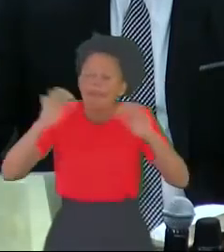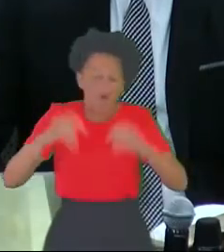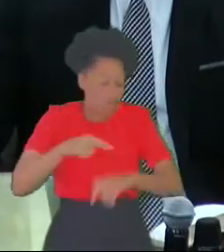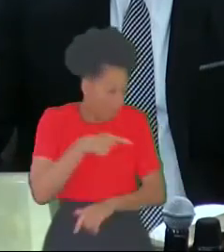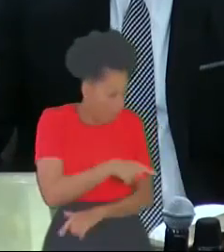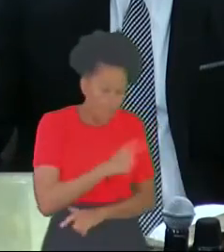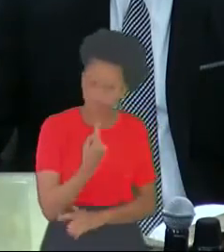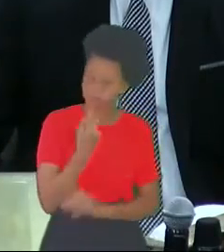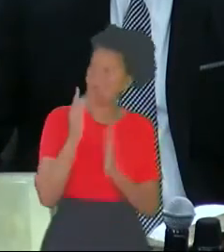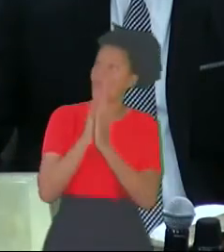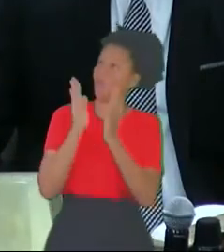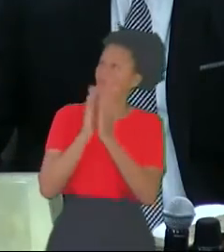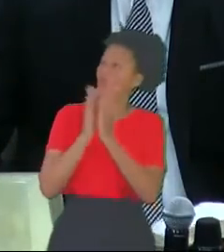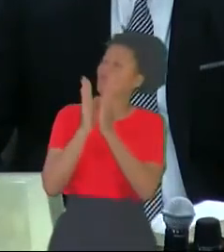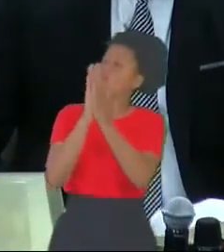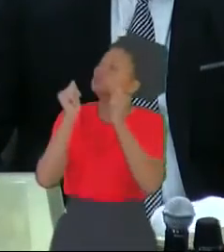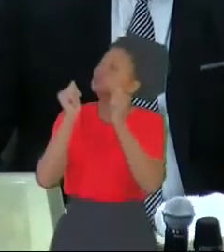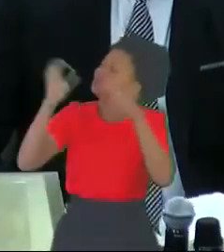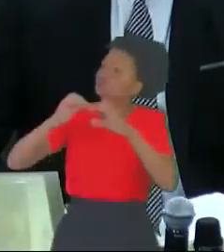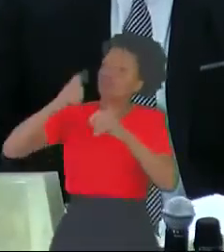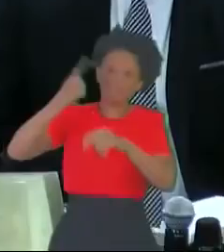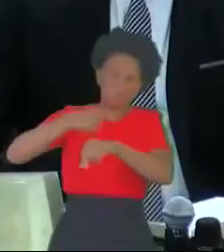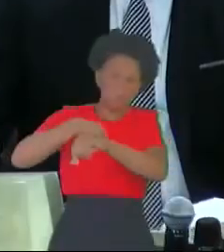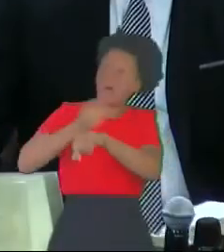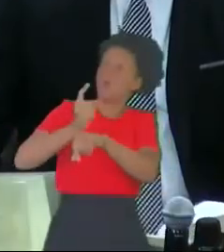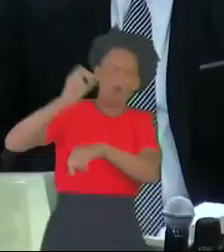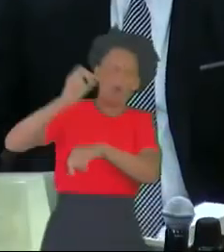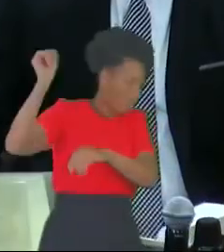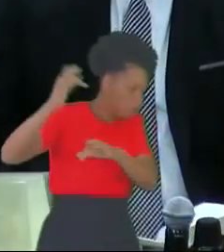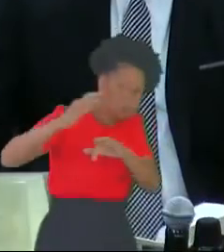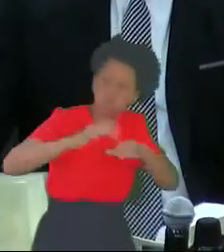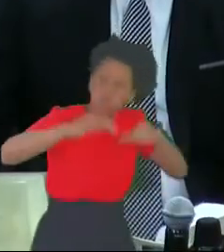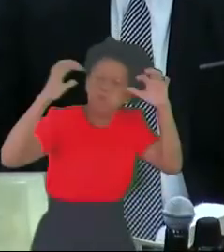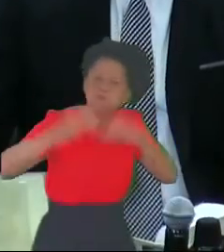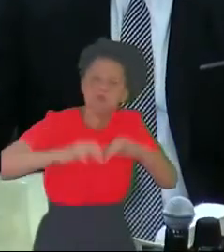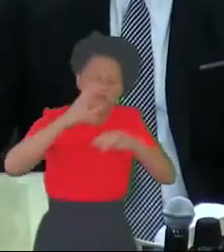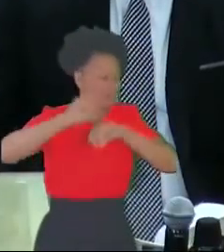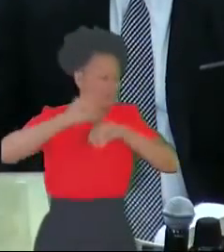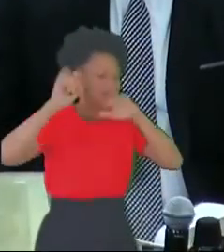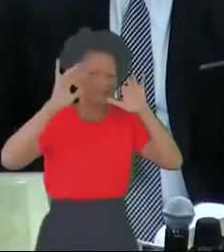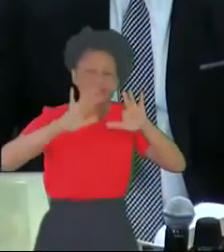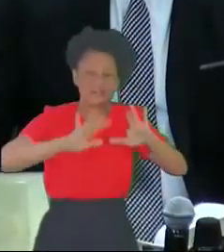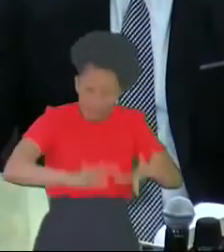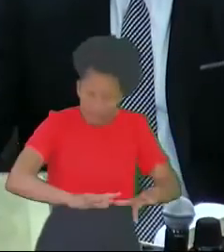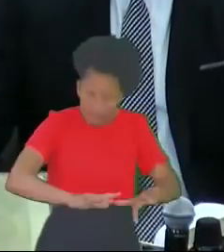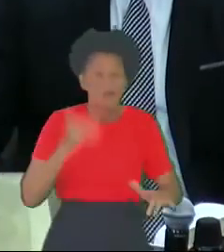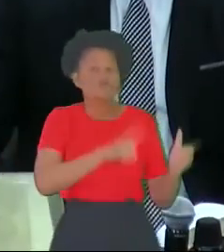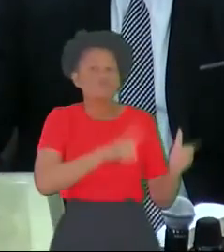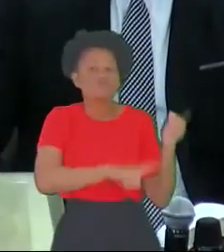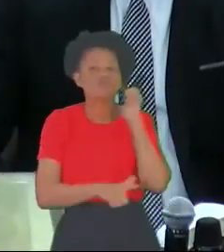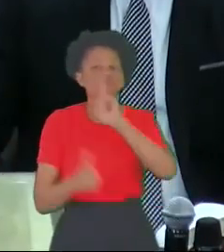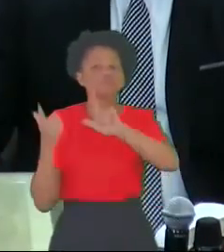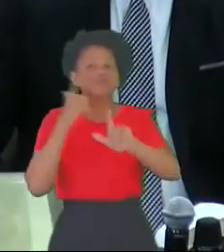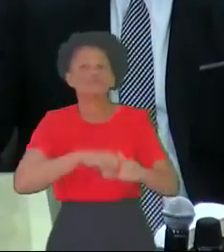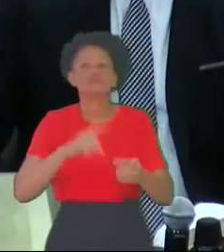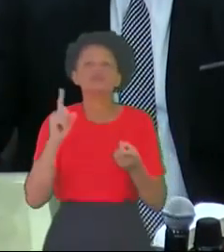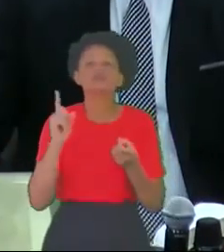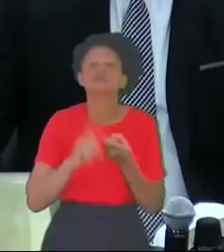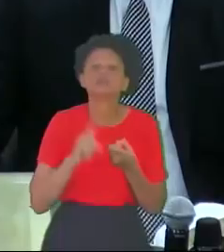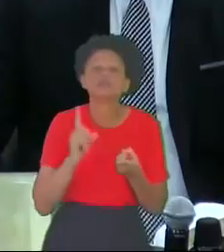orou, Elias clamou a Deus e Deus abençoou. E veio a chuva e veio